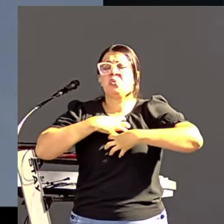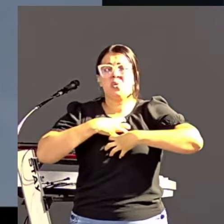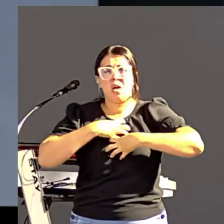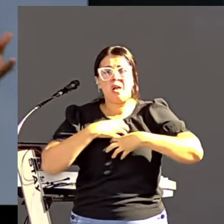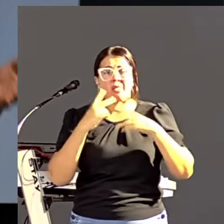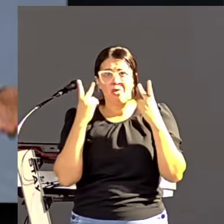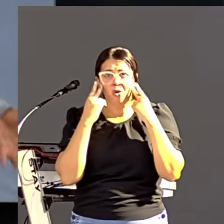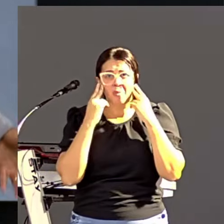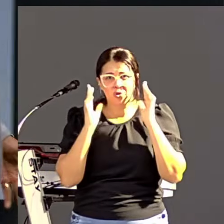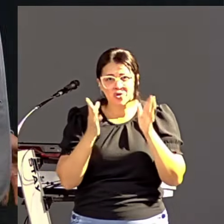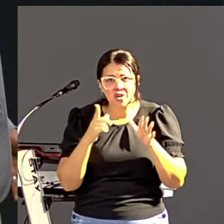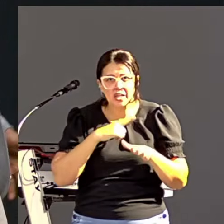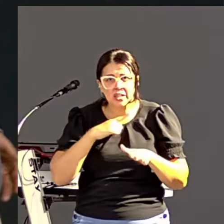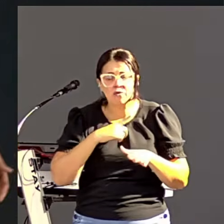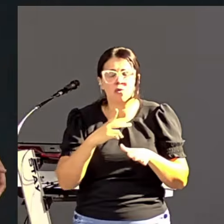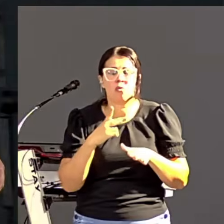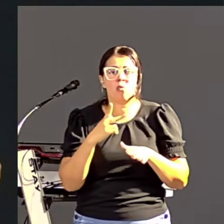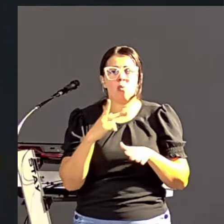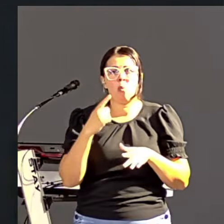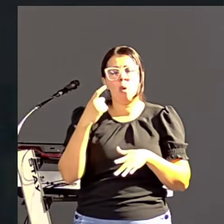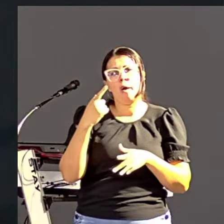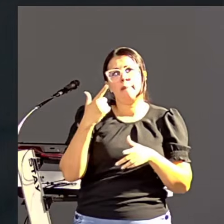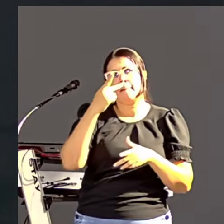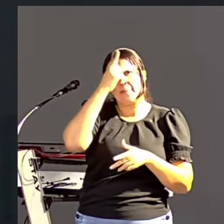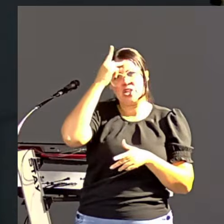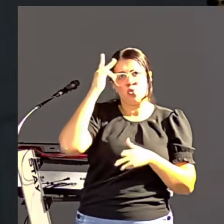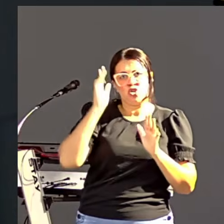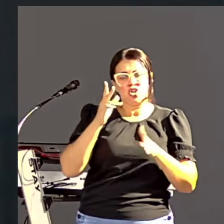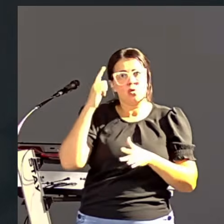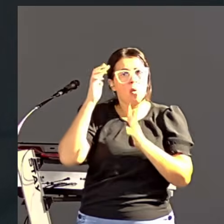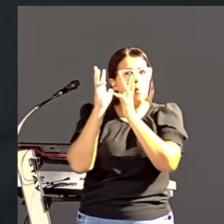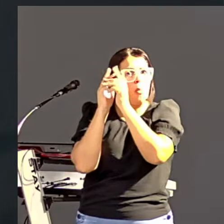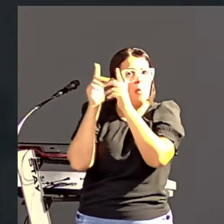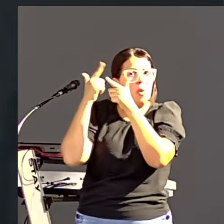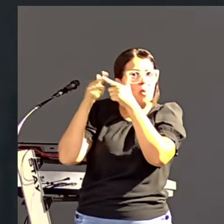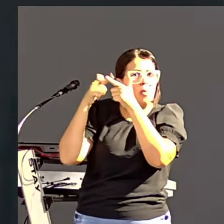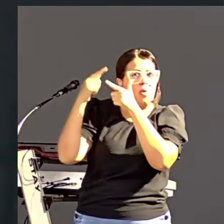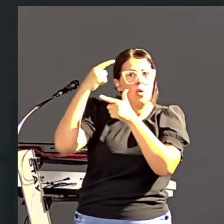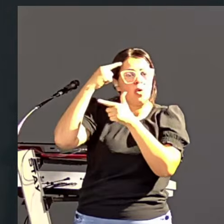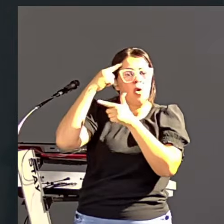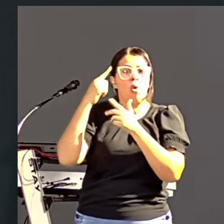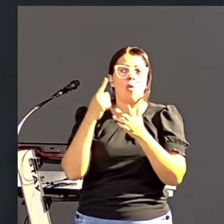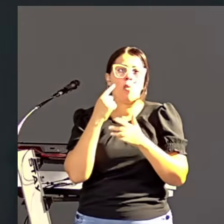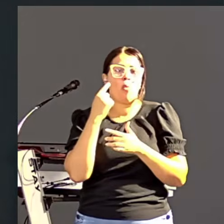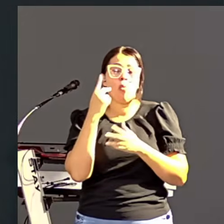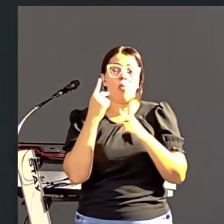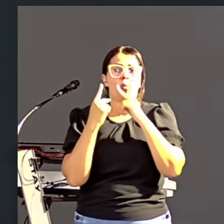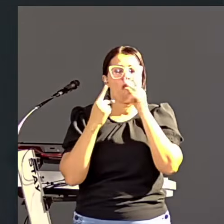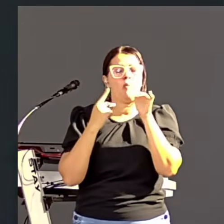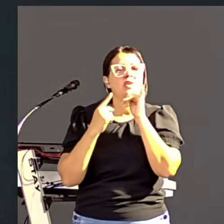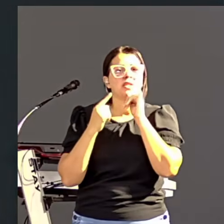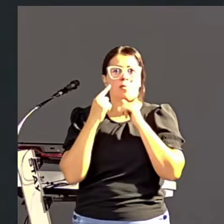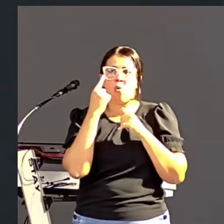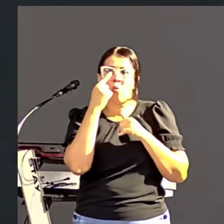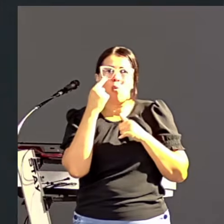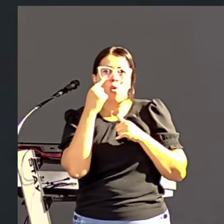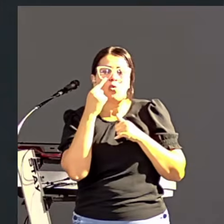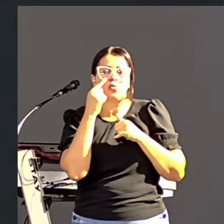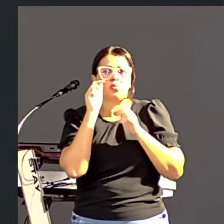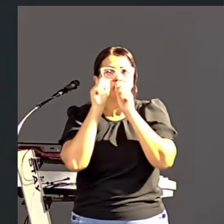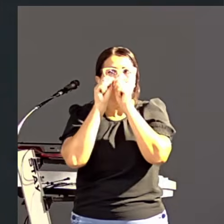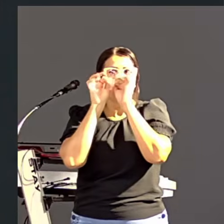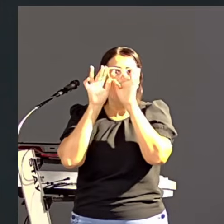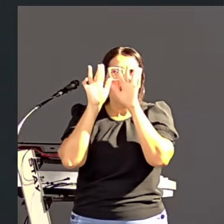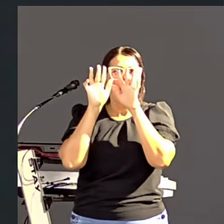é normal. Já viu alguém tendo derrame ocular? Já viu alguém? Você olha alguém, a pessoa está com o olho. Foi exatamente isso. Os vasos